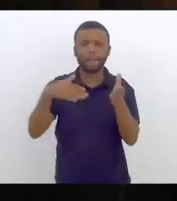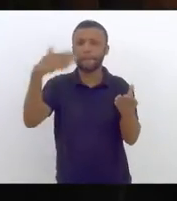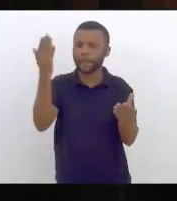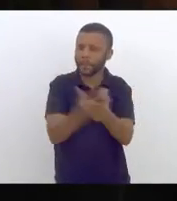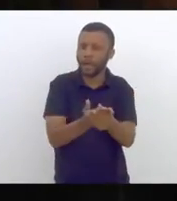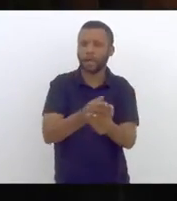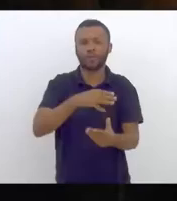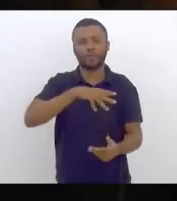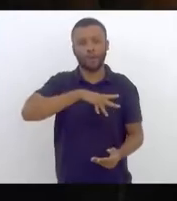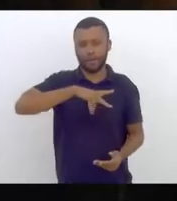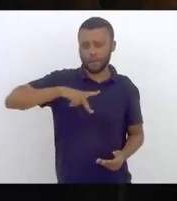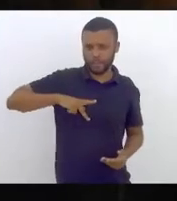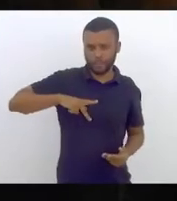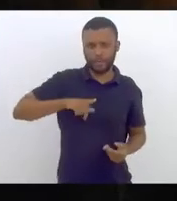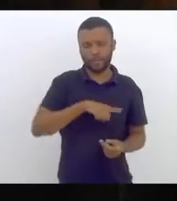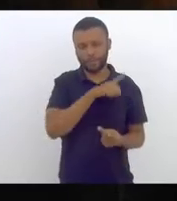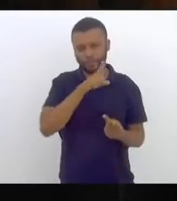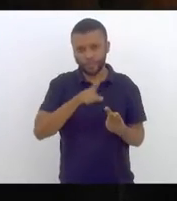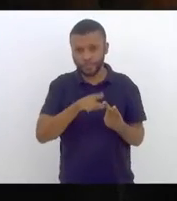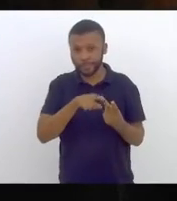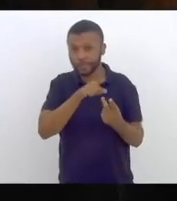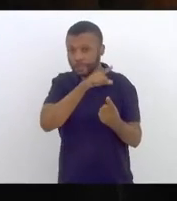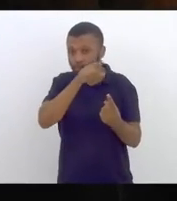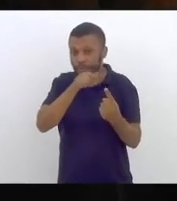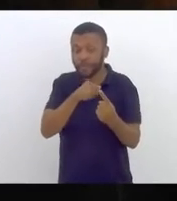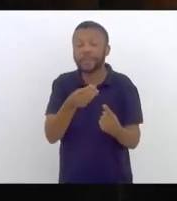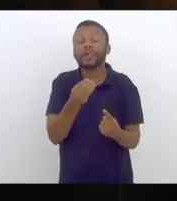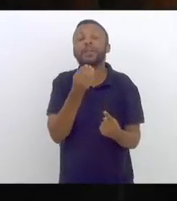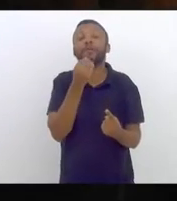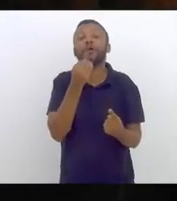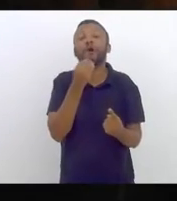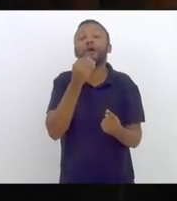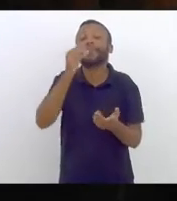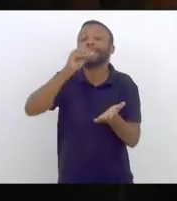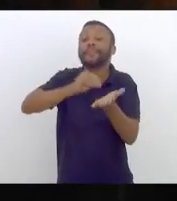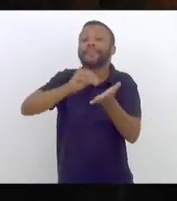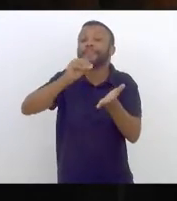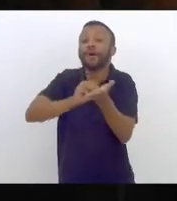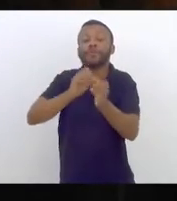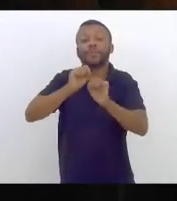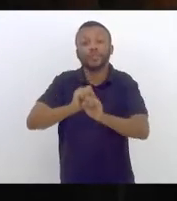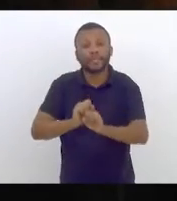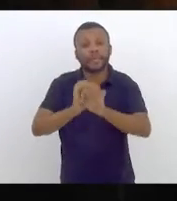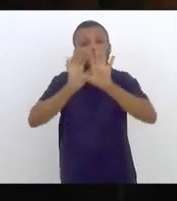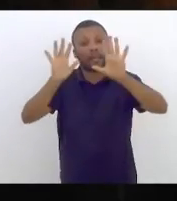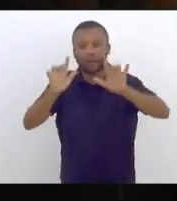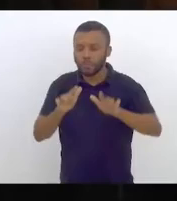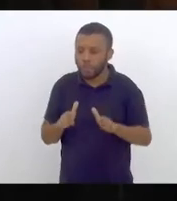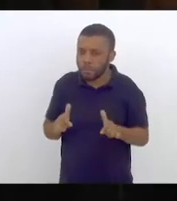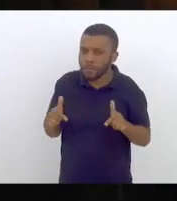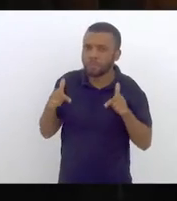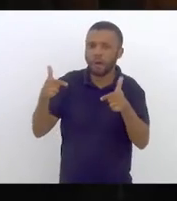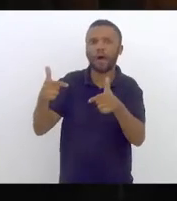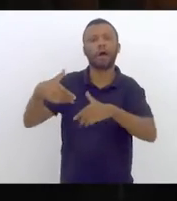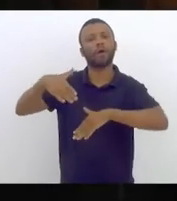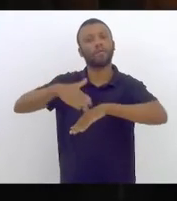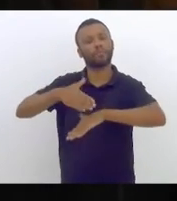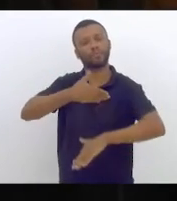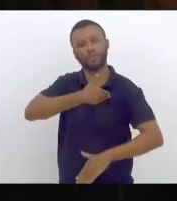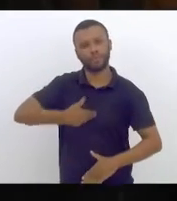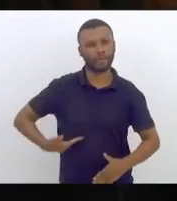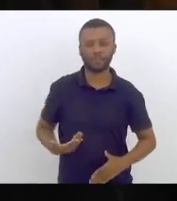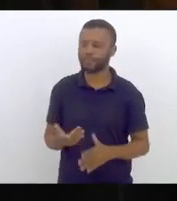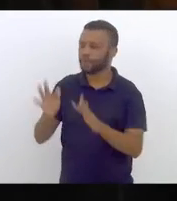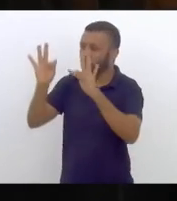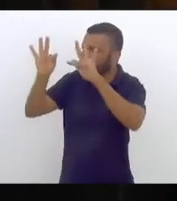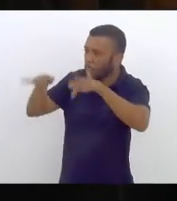Público, que é alvo da lógica da falta de transparência que tem se operado por esse governo do Estado. Para